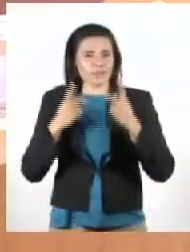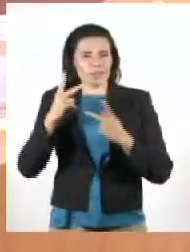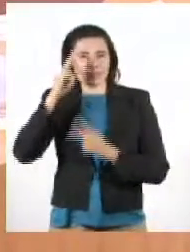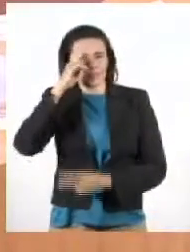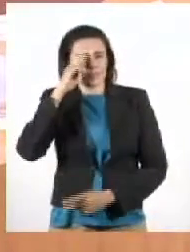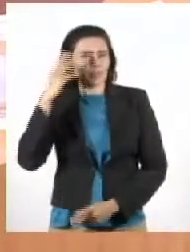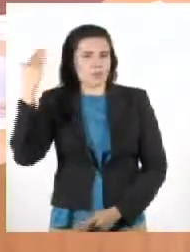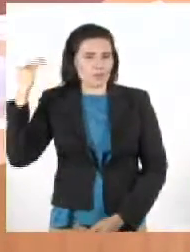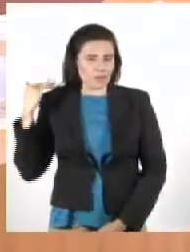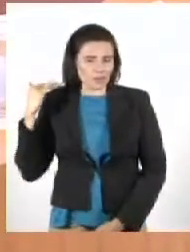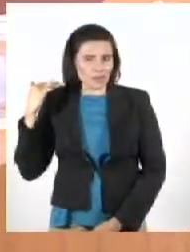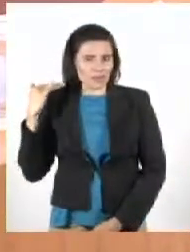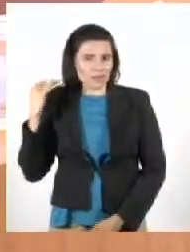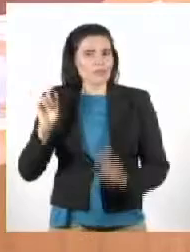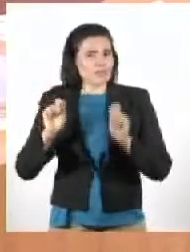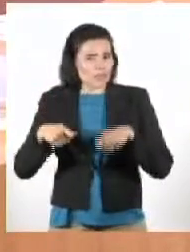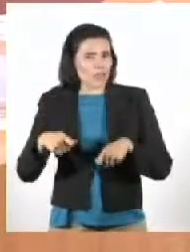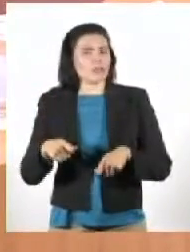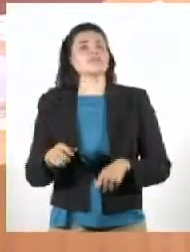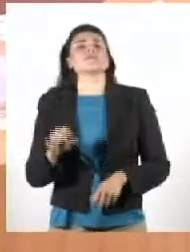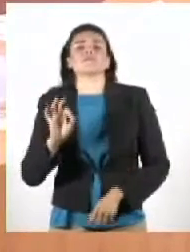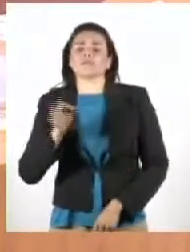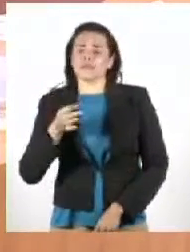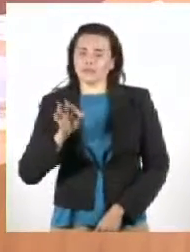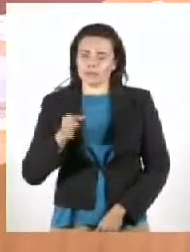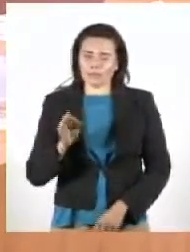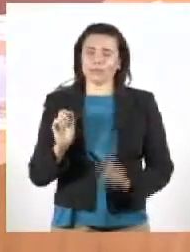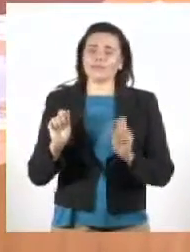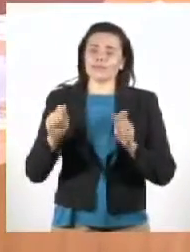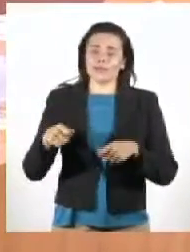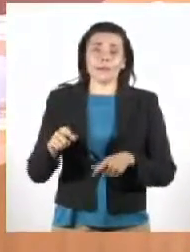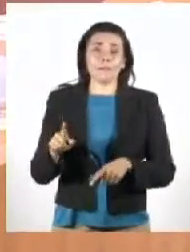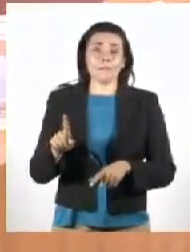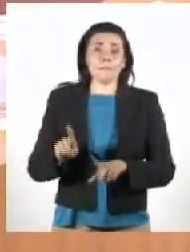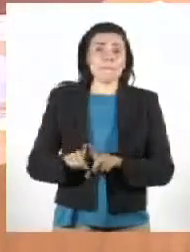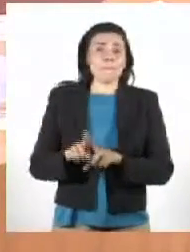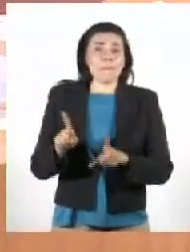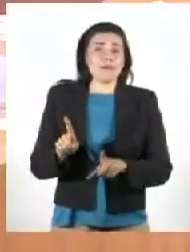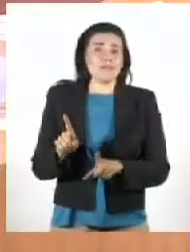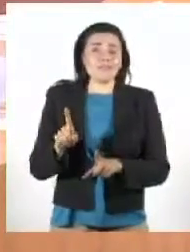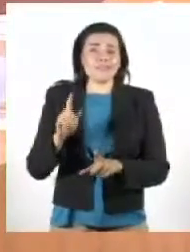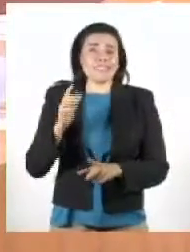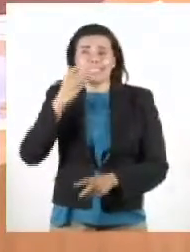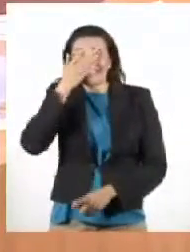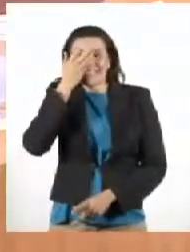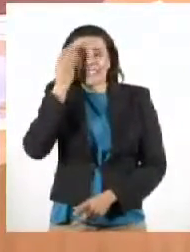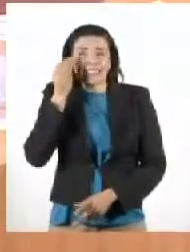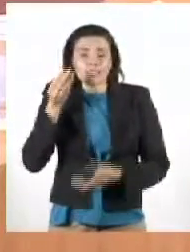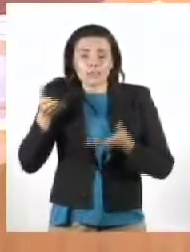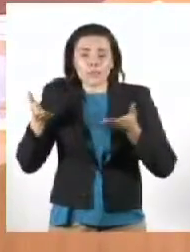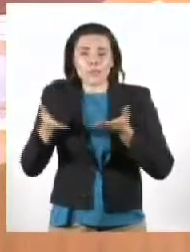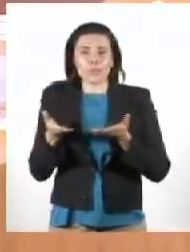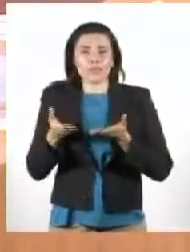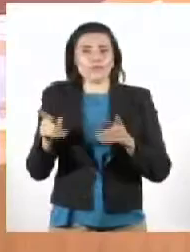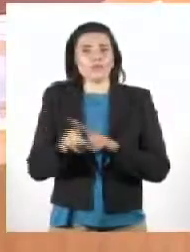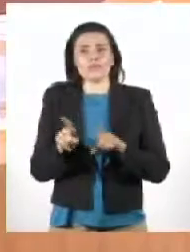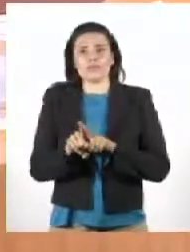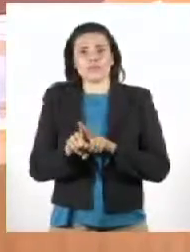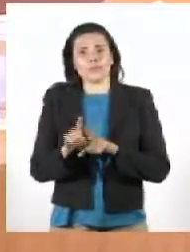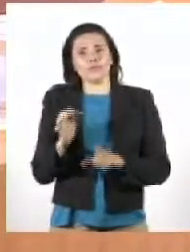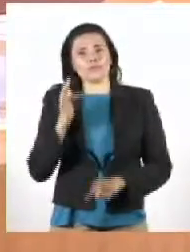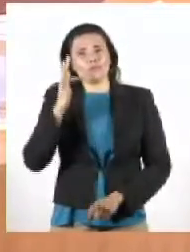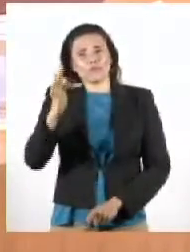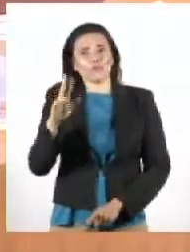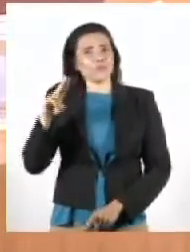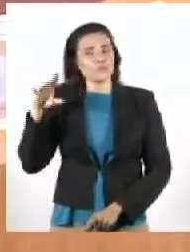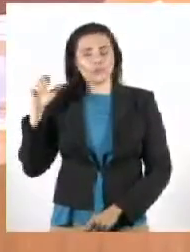do presente e nem trabalhar para o futuro, porque é por isso que nós estamos aqui. Gostaria de utilizar os 5 minutos da